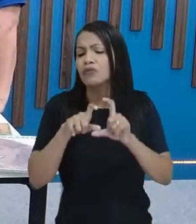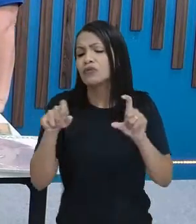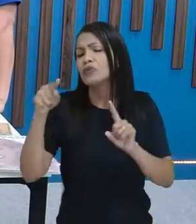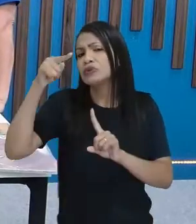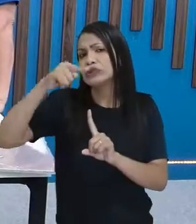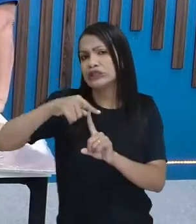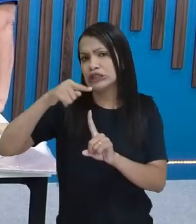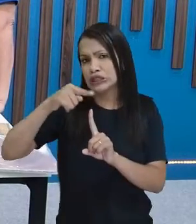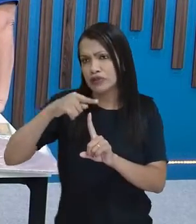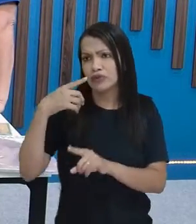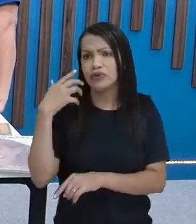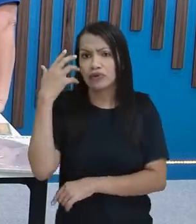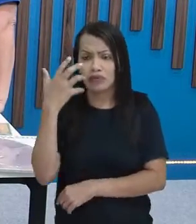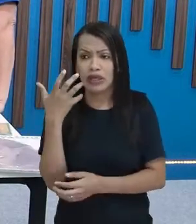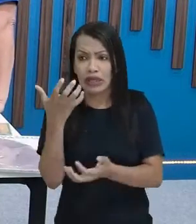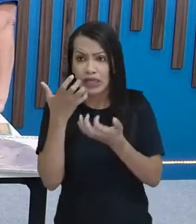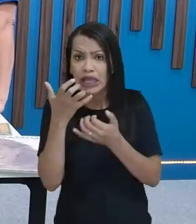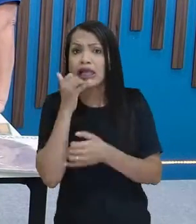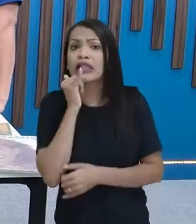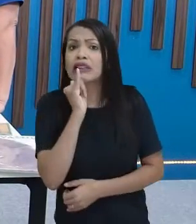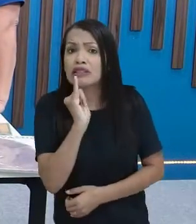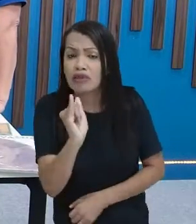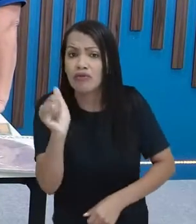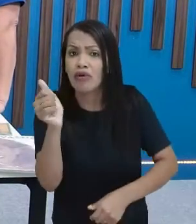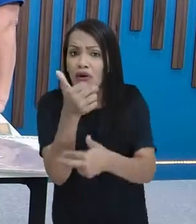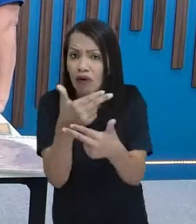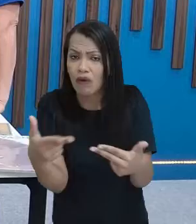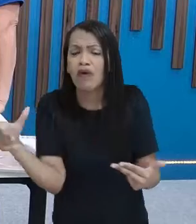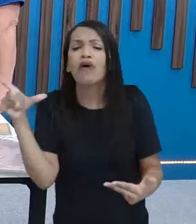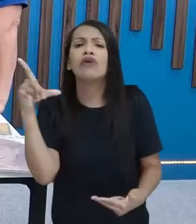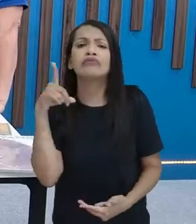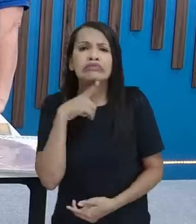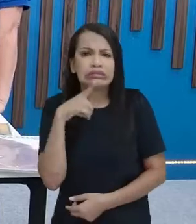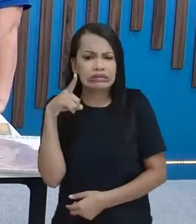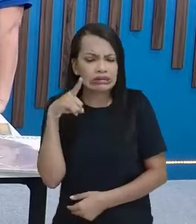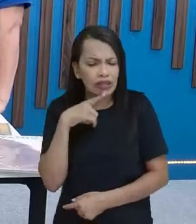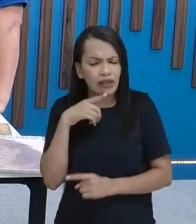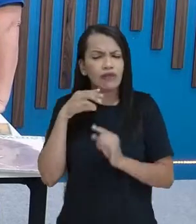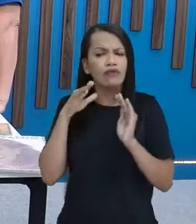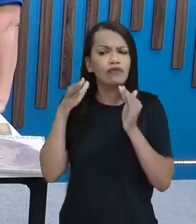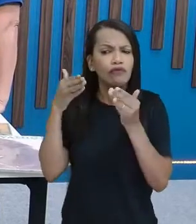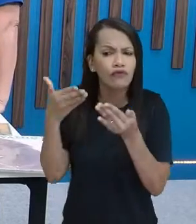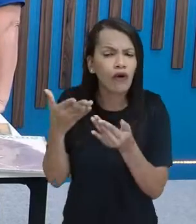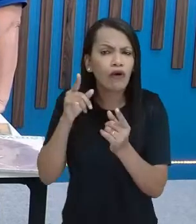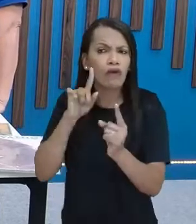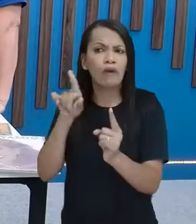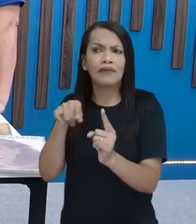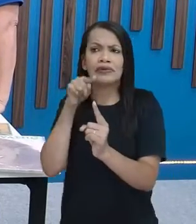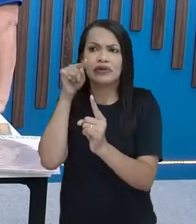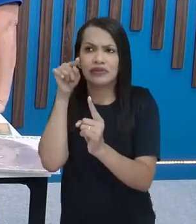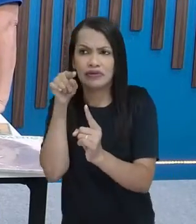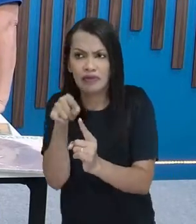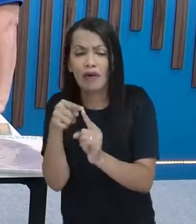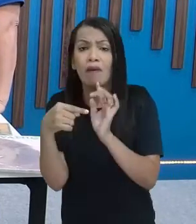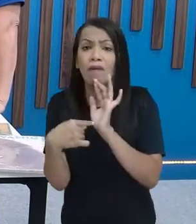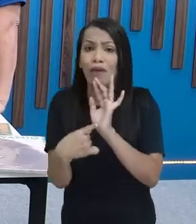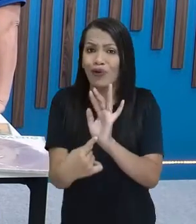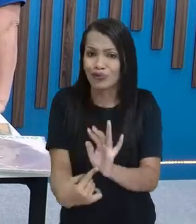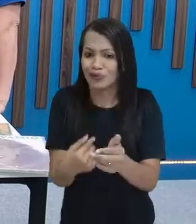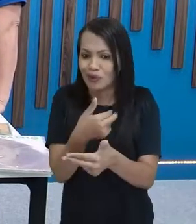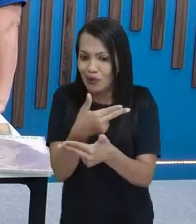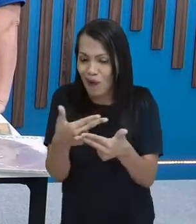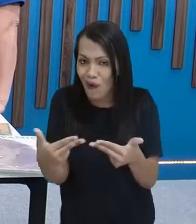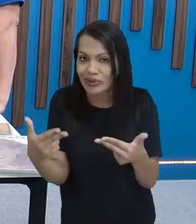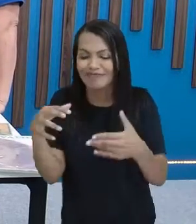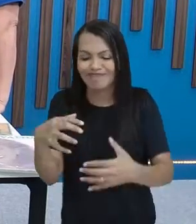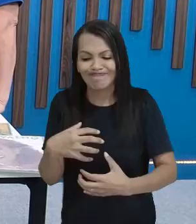musical, também está querendo dizer alguma coisa, né? Ele também tem uma intenção, sim. também É. está sendo expresso alguma coisa ali, não